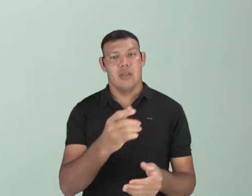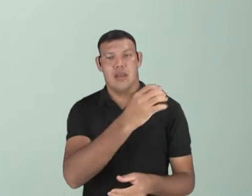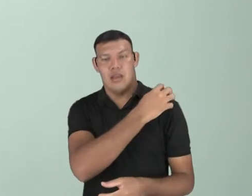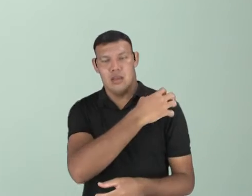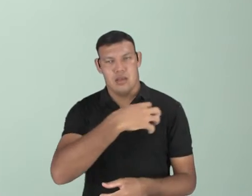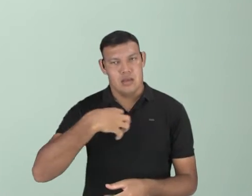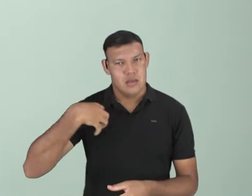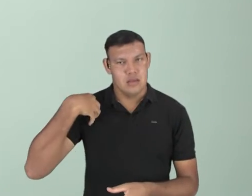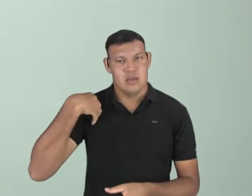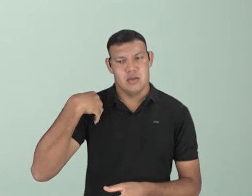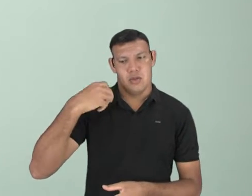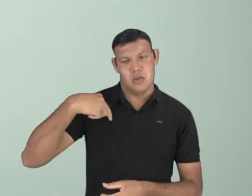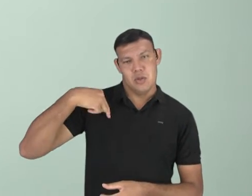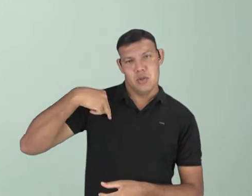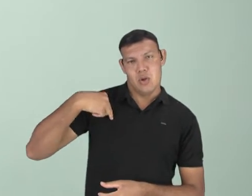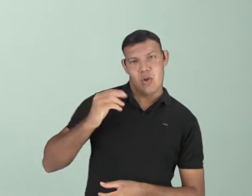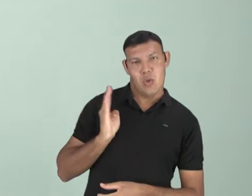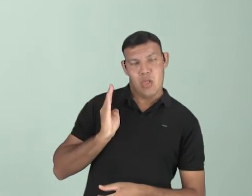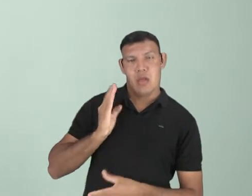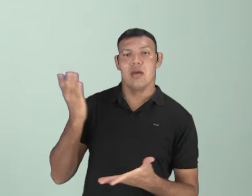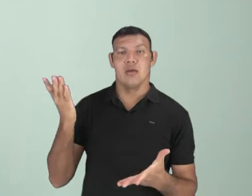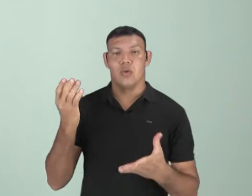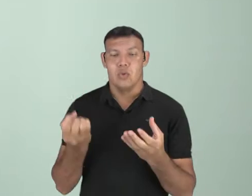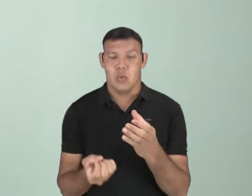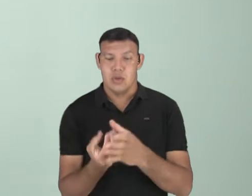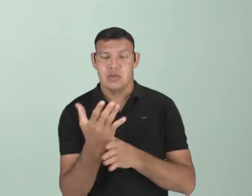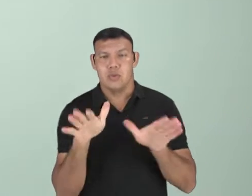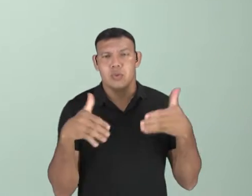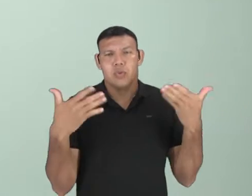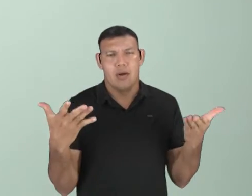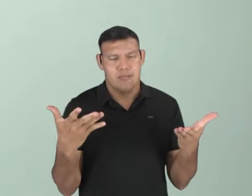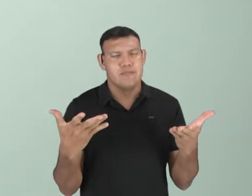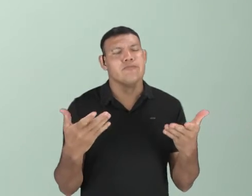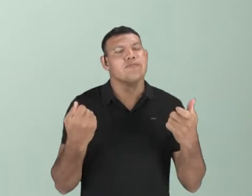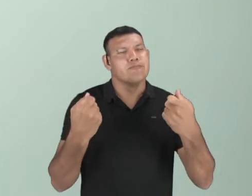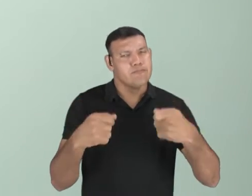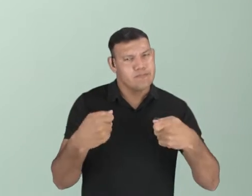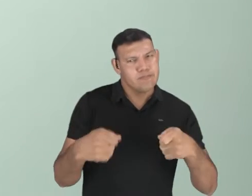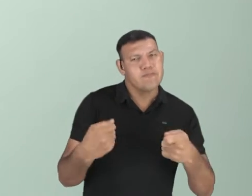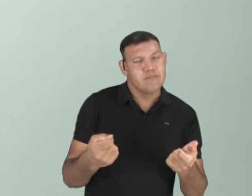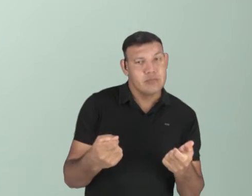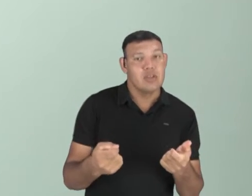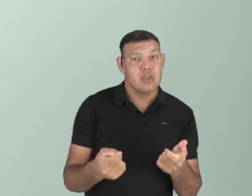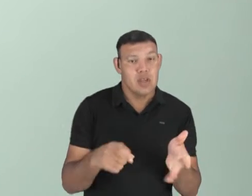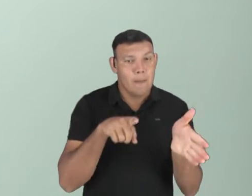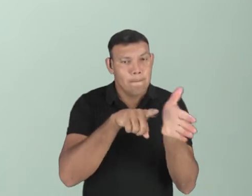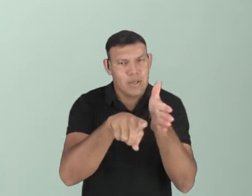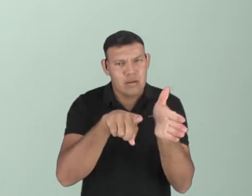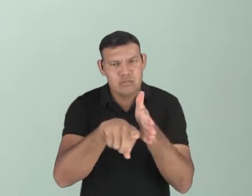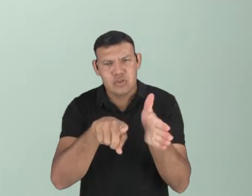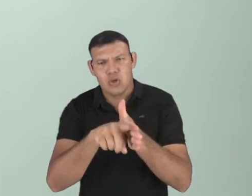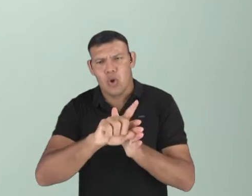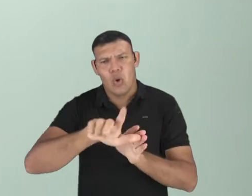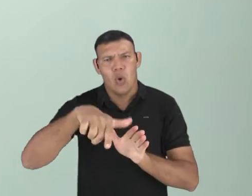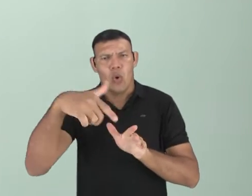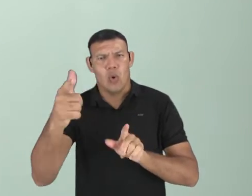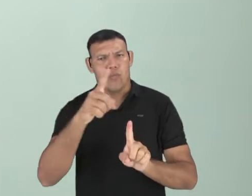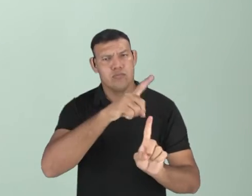E assim sucessivamente. Podemos replicar a mesma pergunta para outras